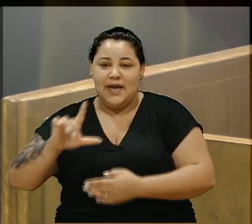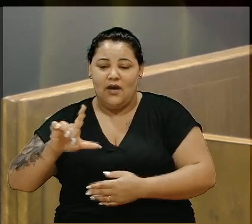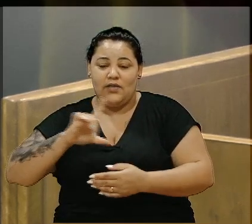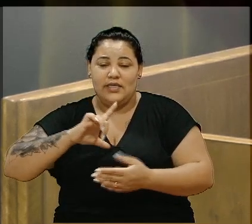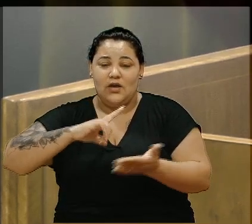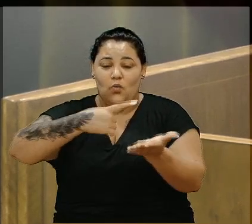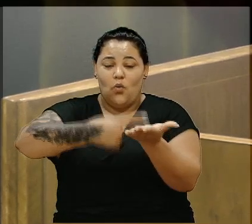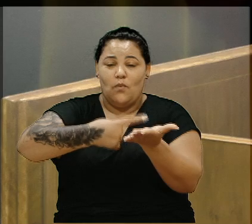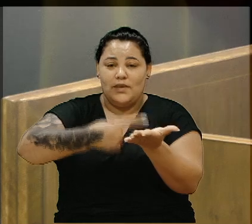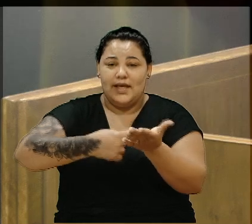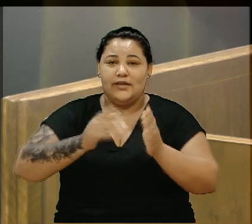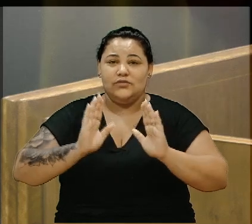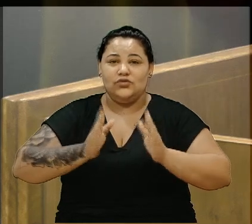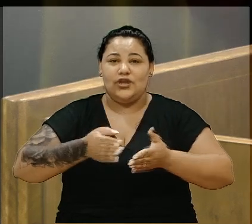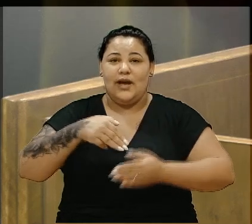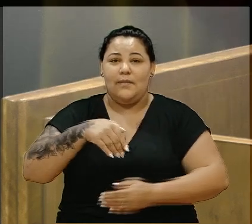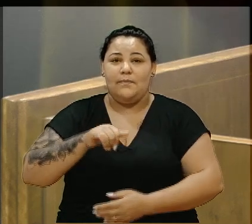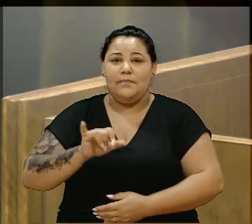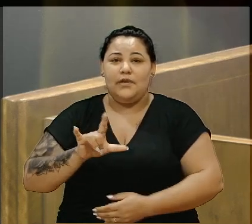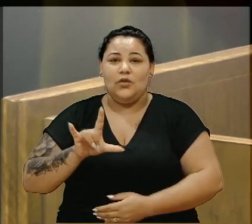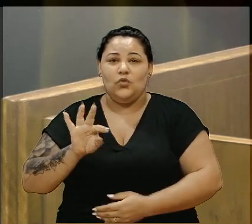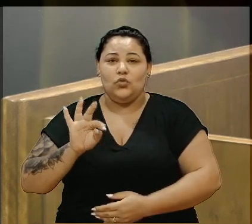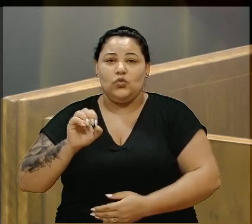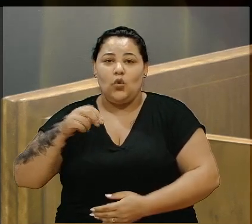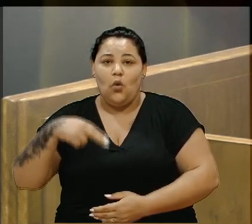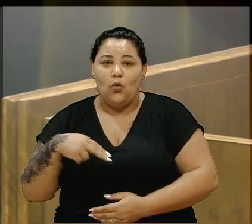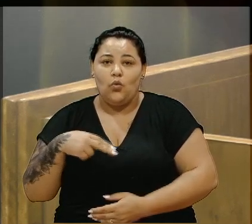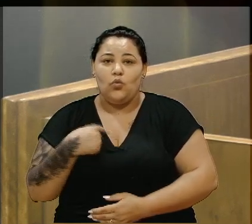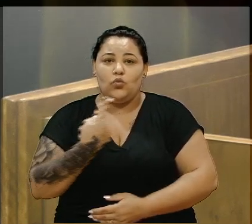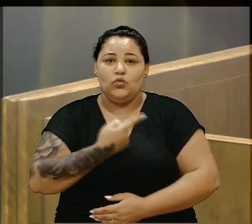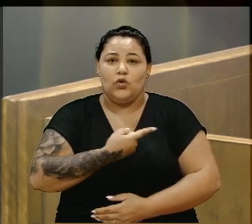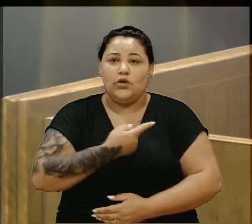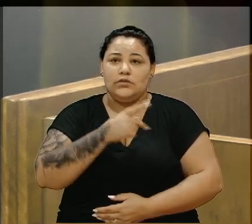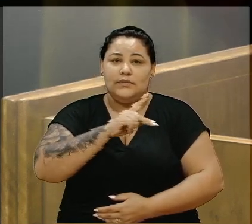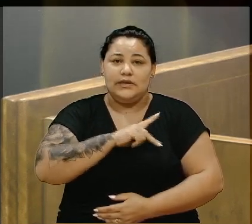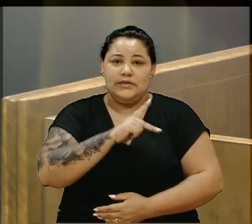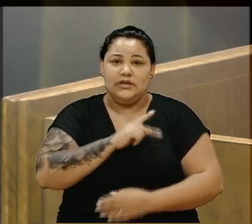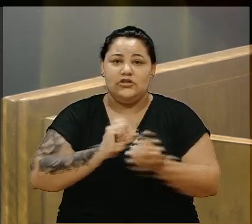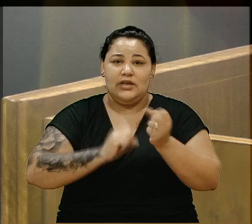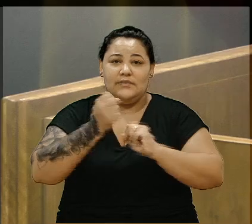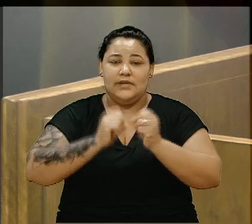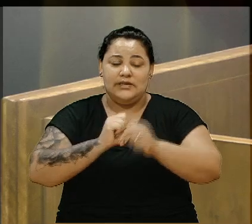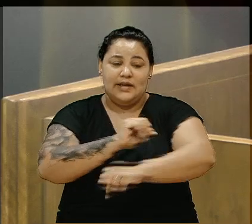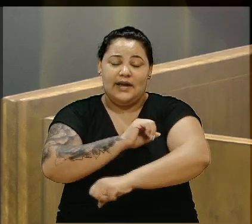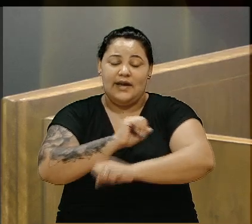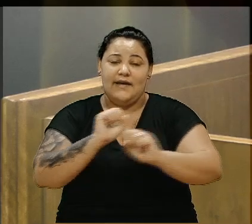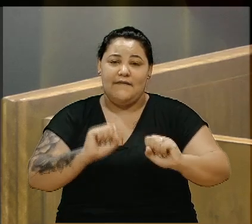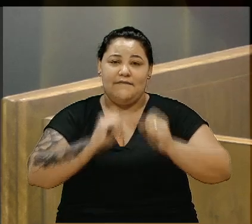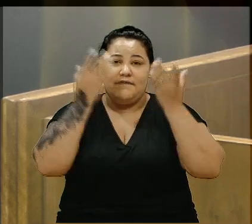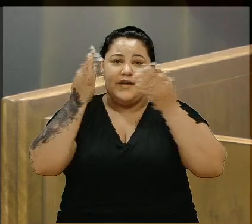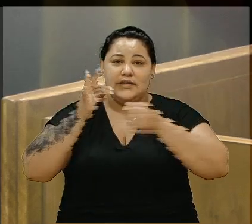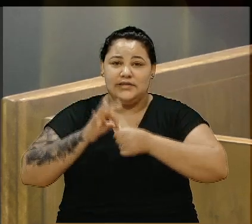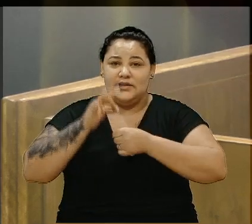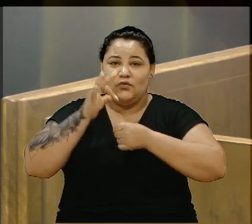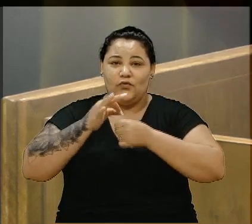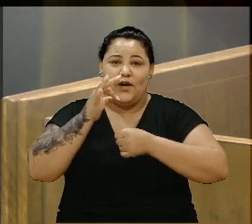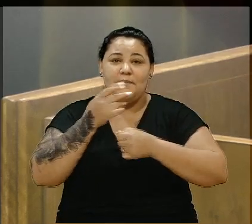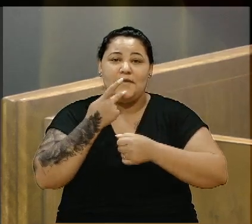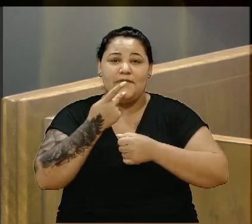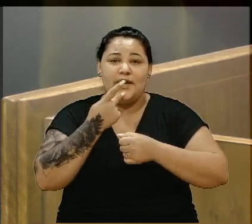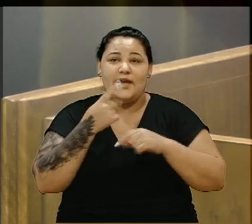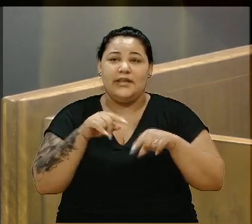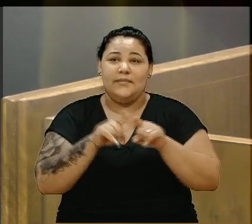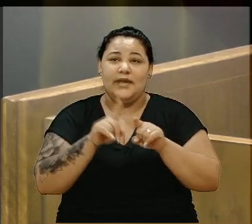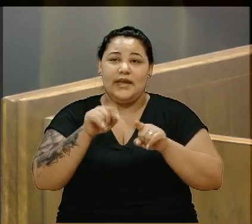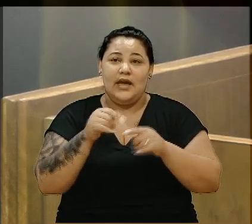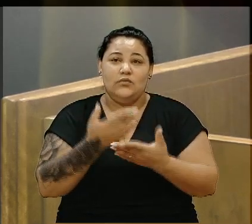já com o Milton Corlatti, nosso presidente da empresa Festa da Uva, para falar também sobre o parque de eventos, que é um dos